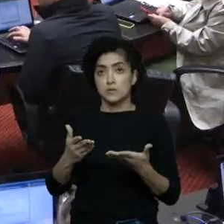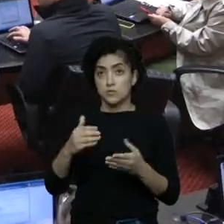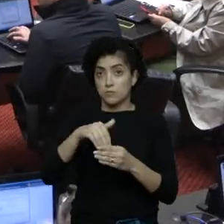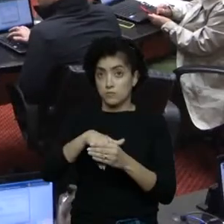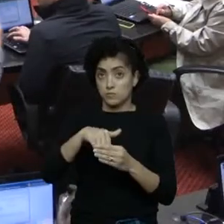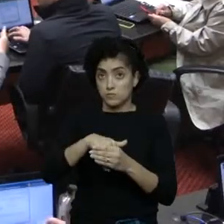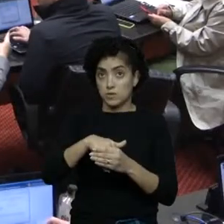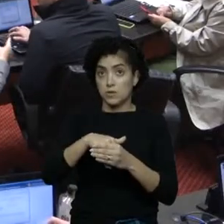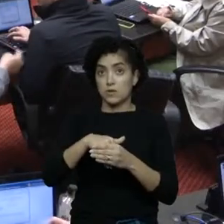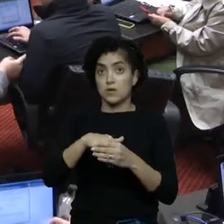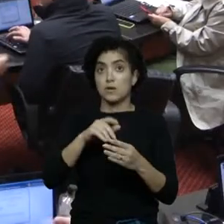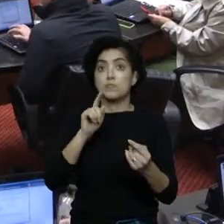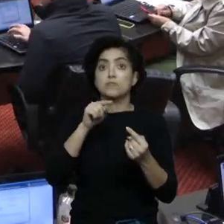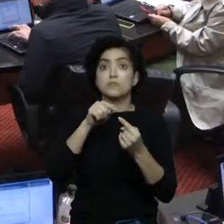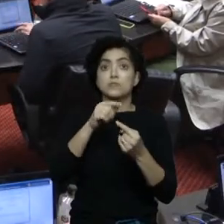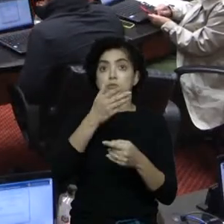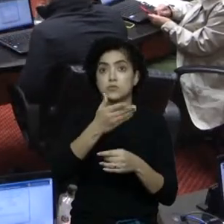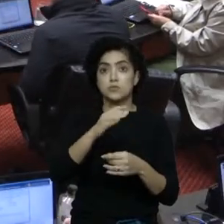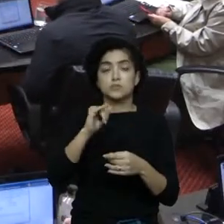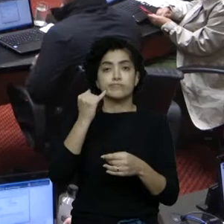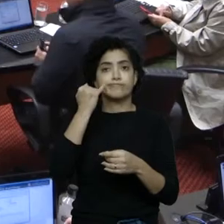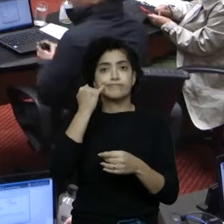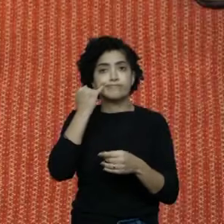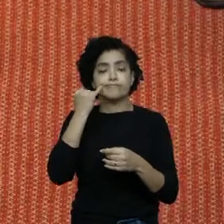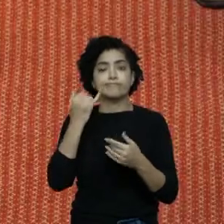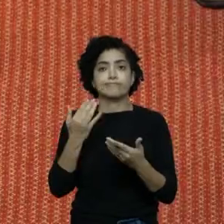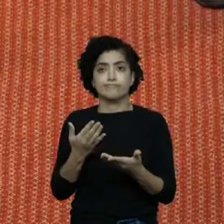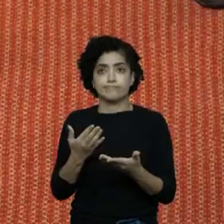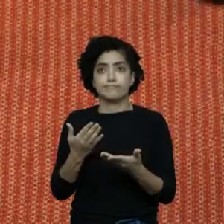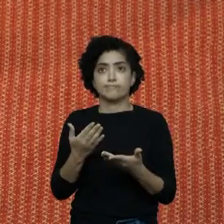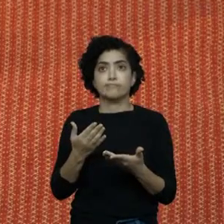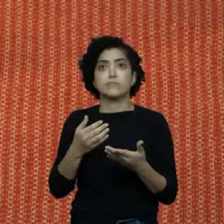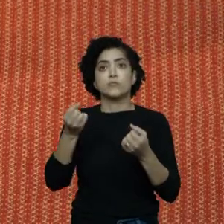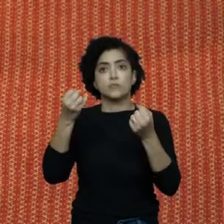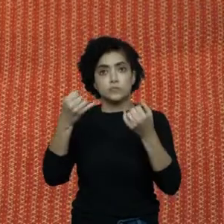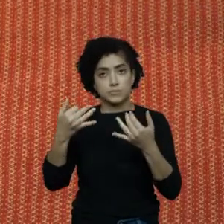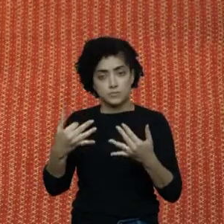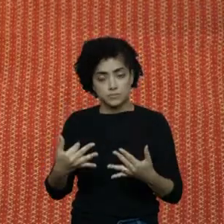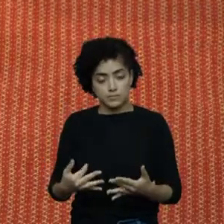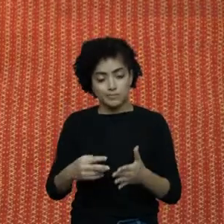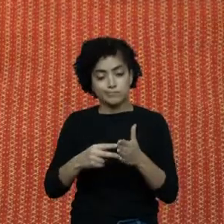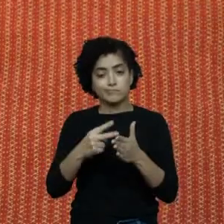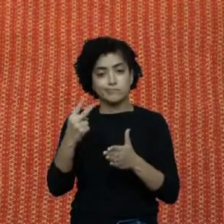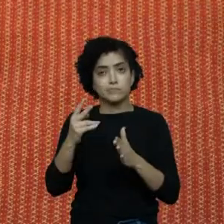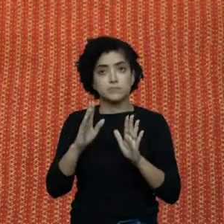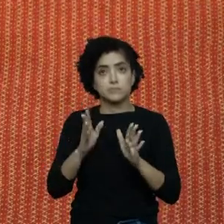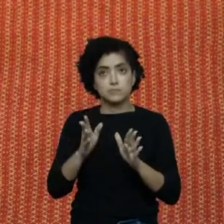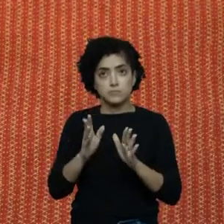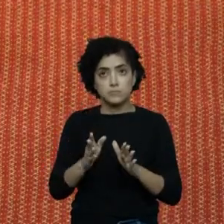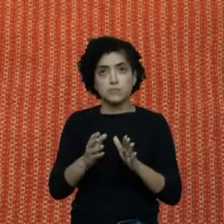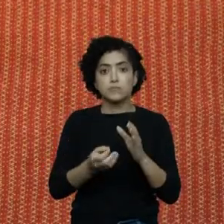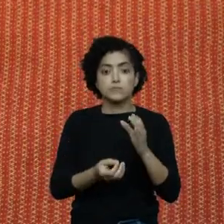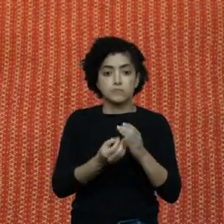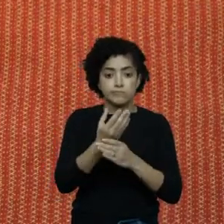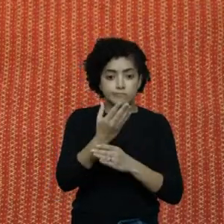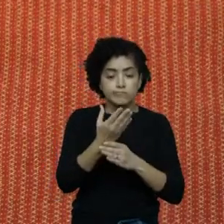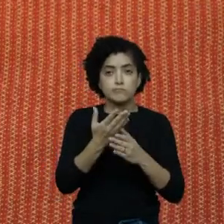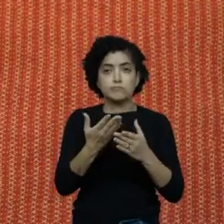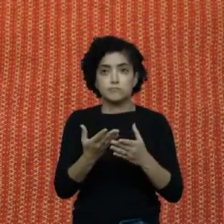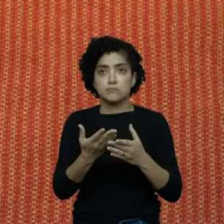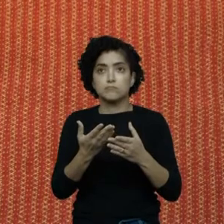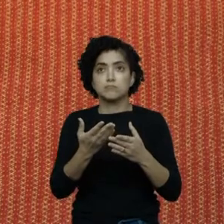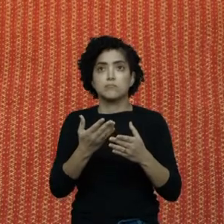que é preterido pelo Deputado José Lopes foi falado isso aqui já por duas vezes vai se montar um estudo mal vai